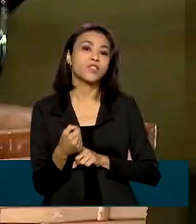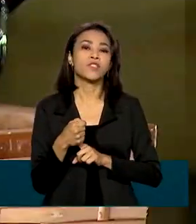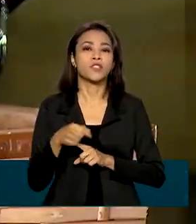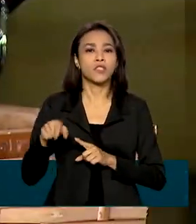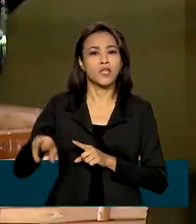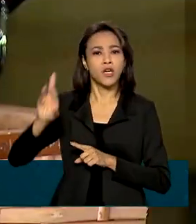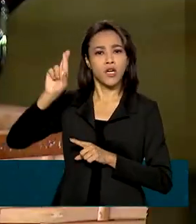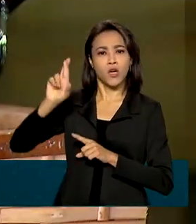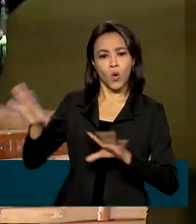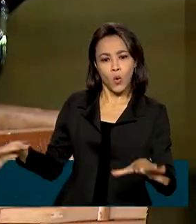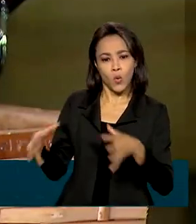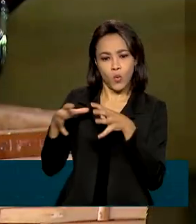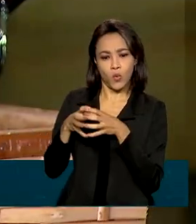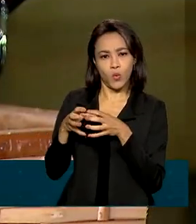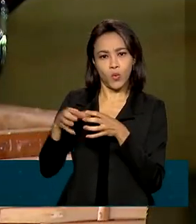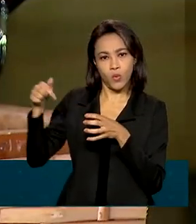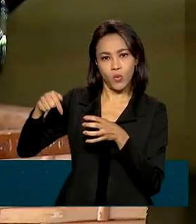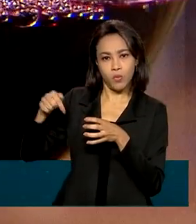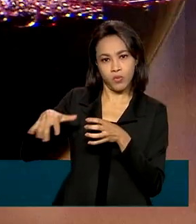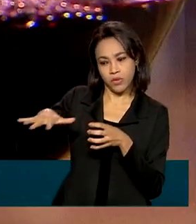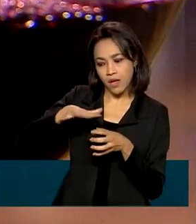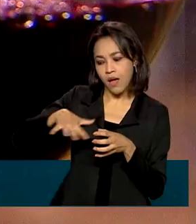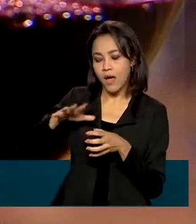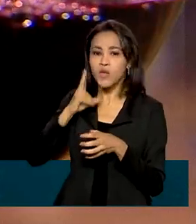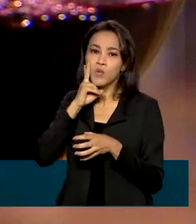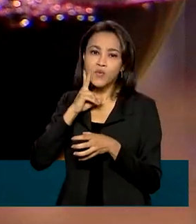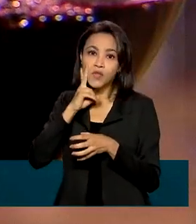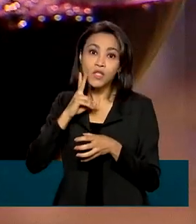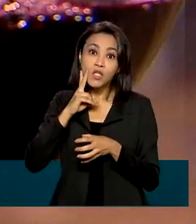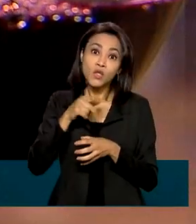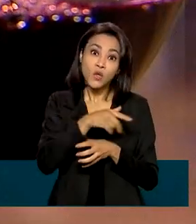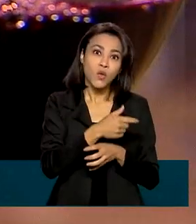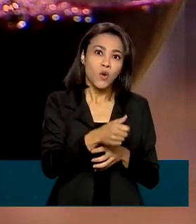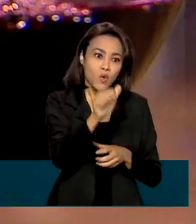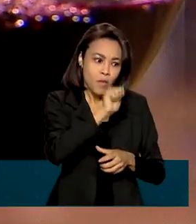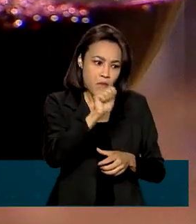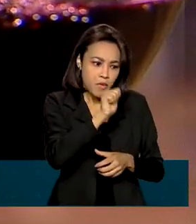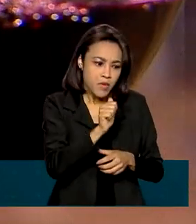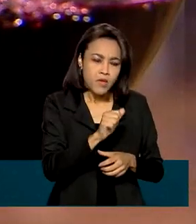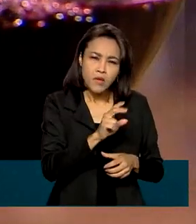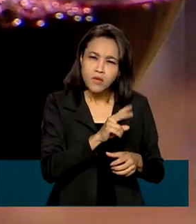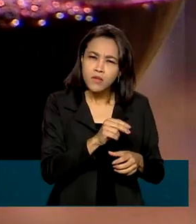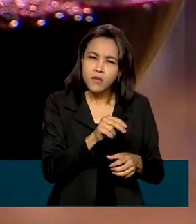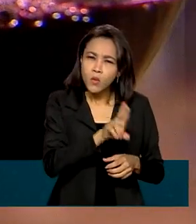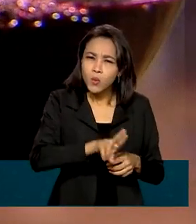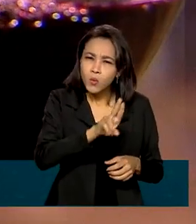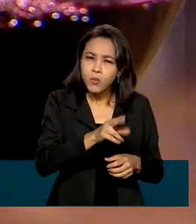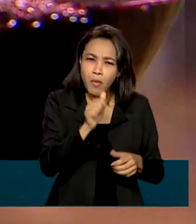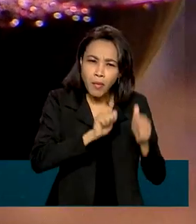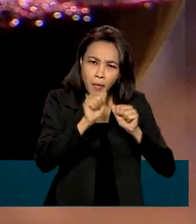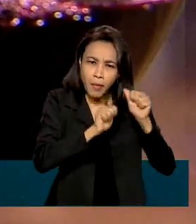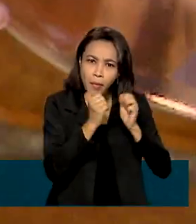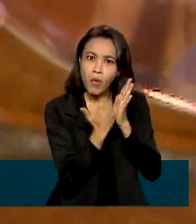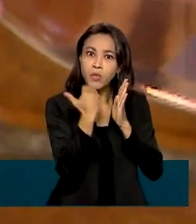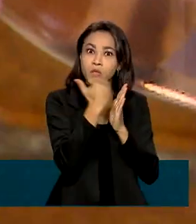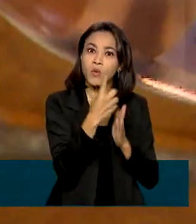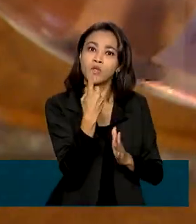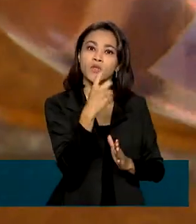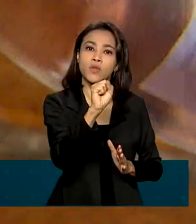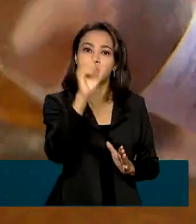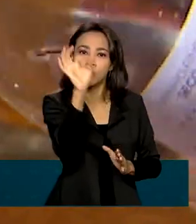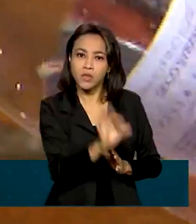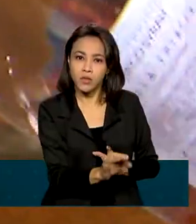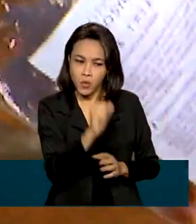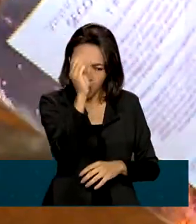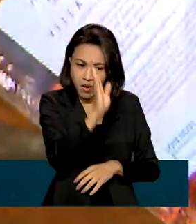com a organização internacional da vinha e do vinho o consumo do produto por aqui aumentou mais de 18 por cento o